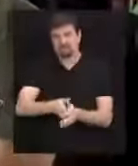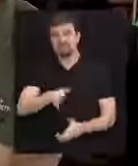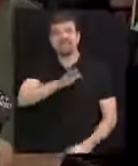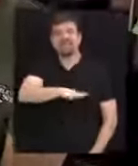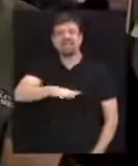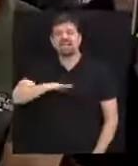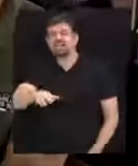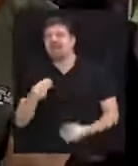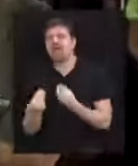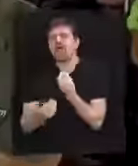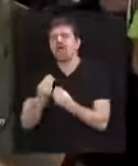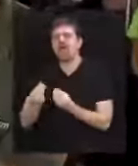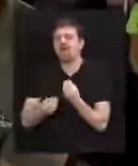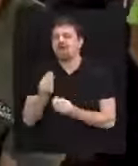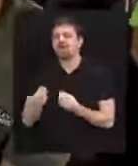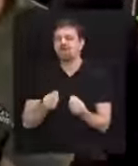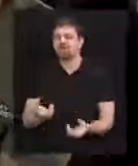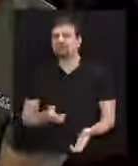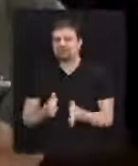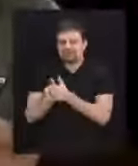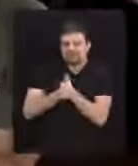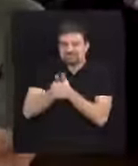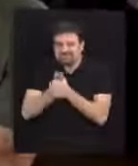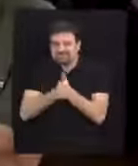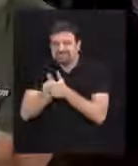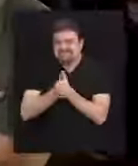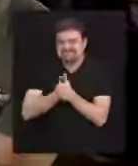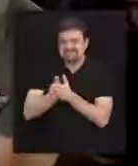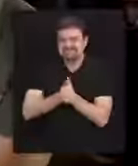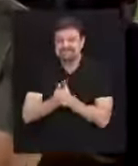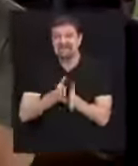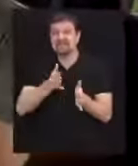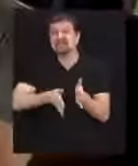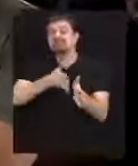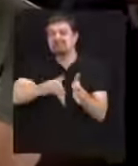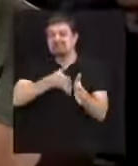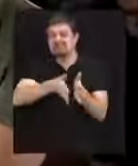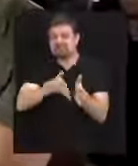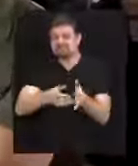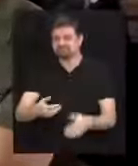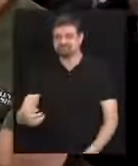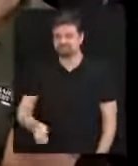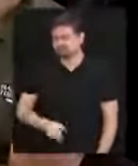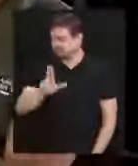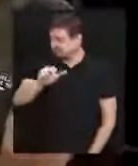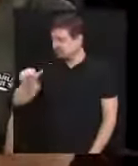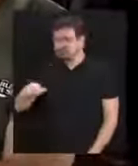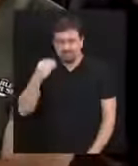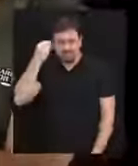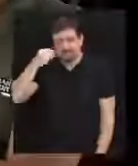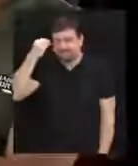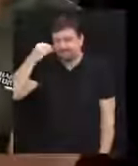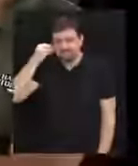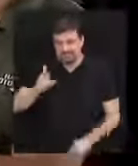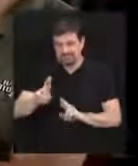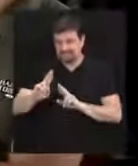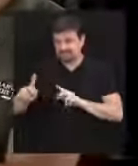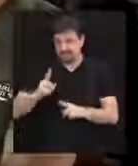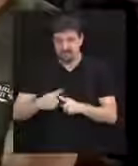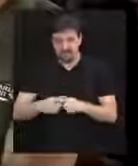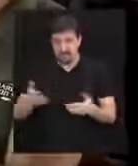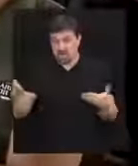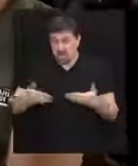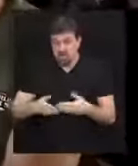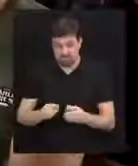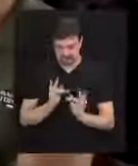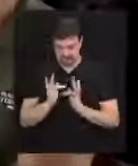E a criançada, como é que é a expectativa dos alunos quando eles querem passar de Baleia Fumaça? Foge completamente da realidade deles, né?